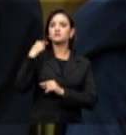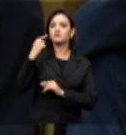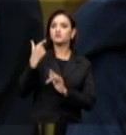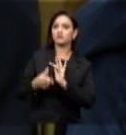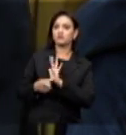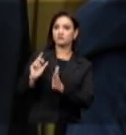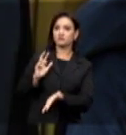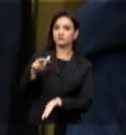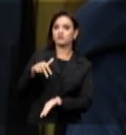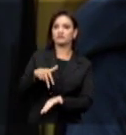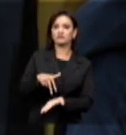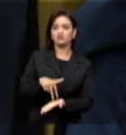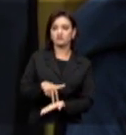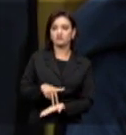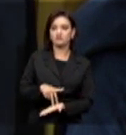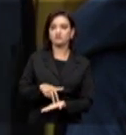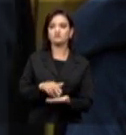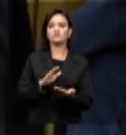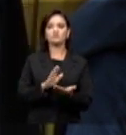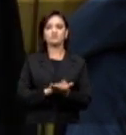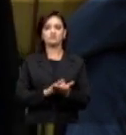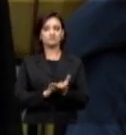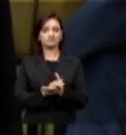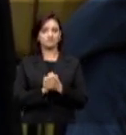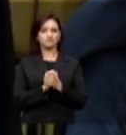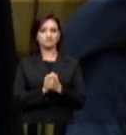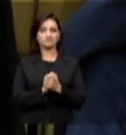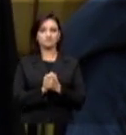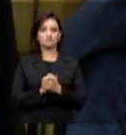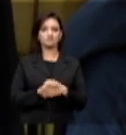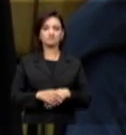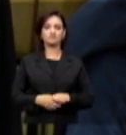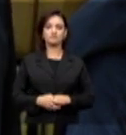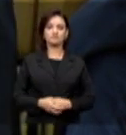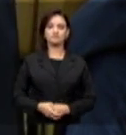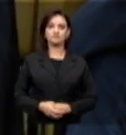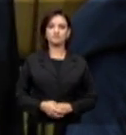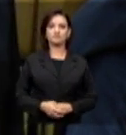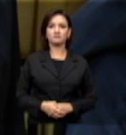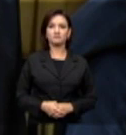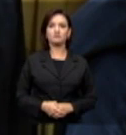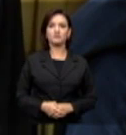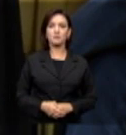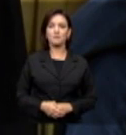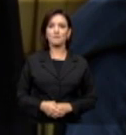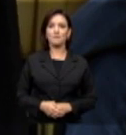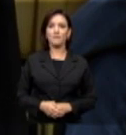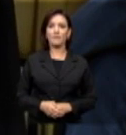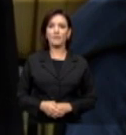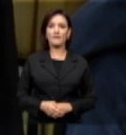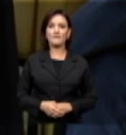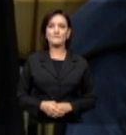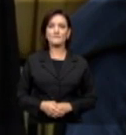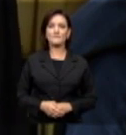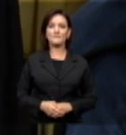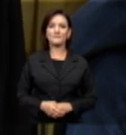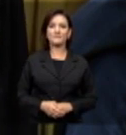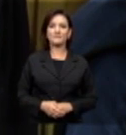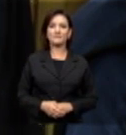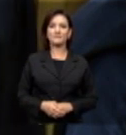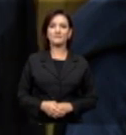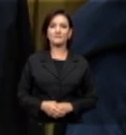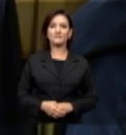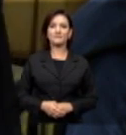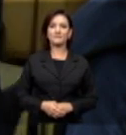minhas especiais saudações. Por filosofia, não sou afeto